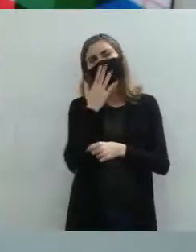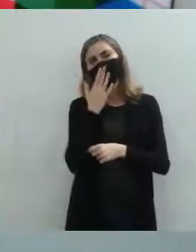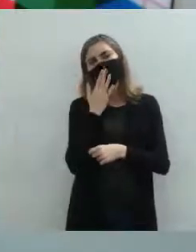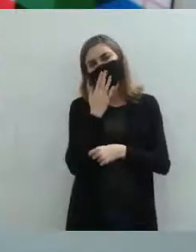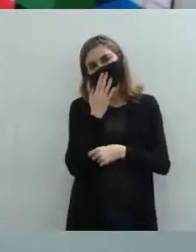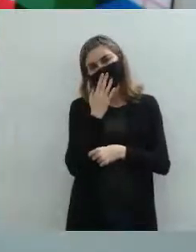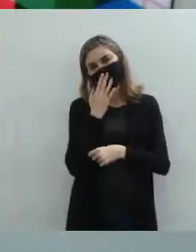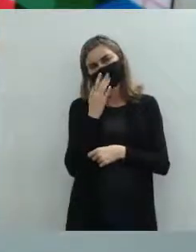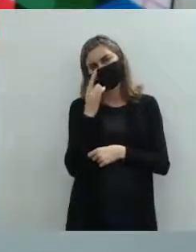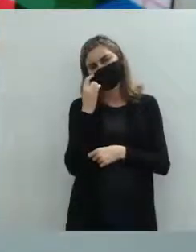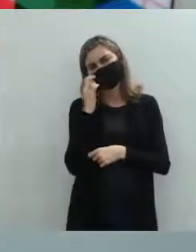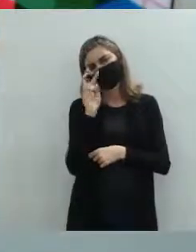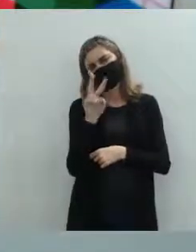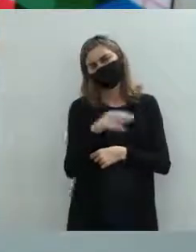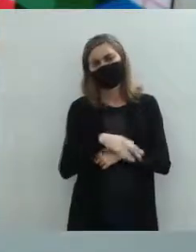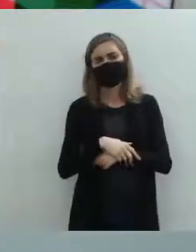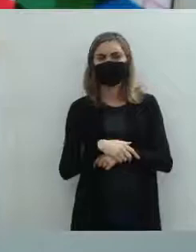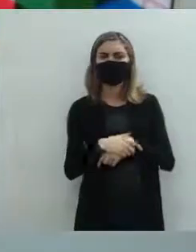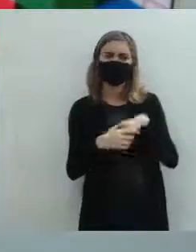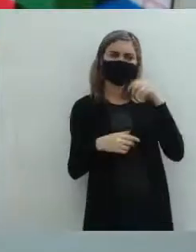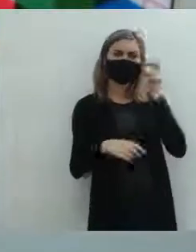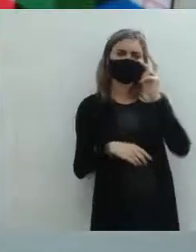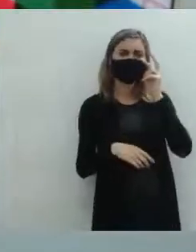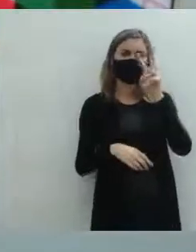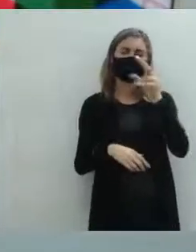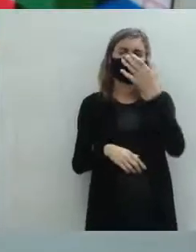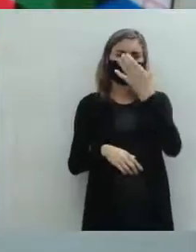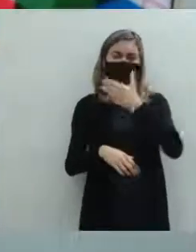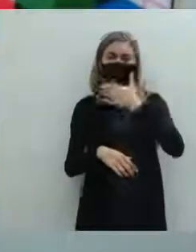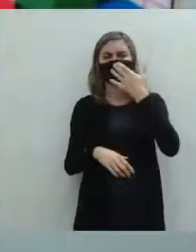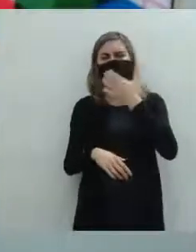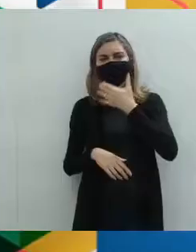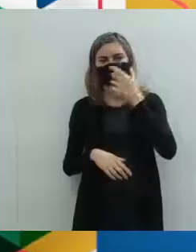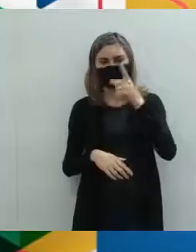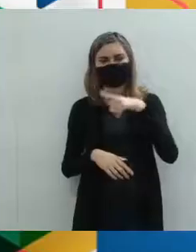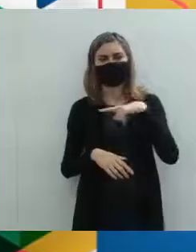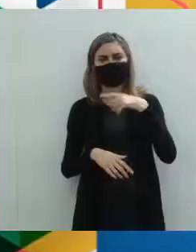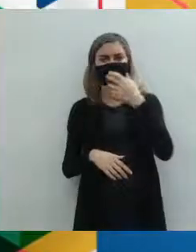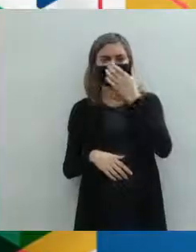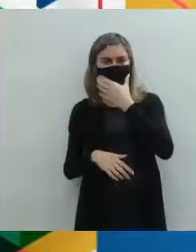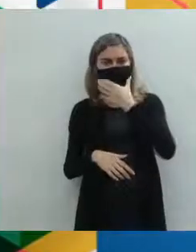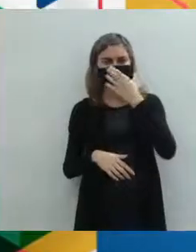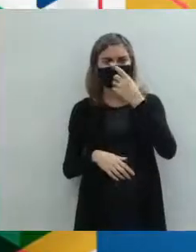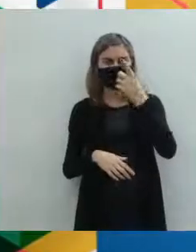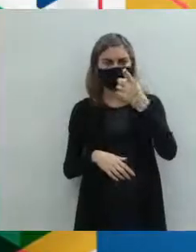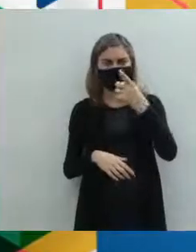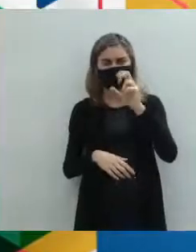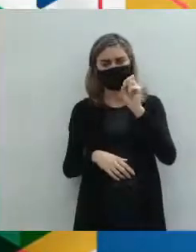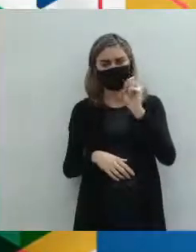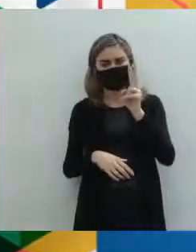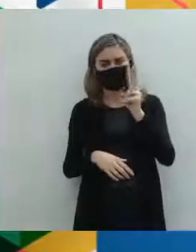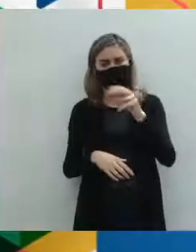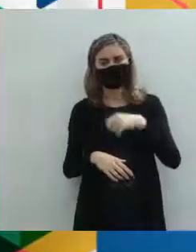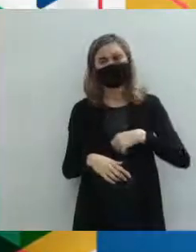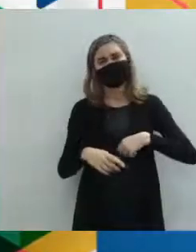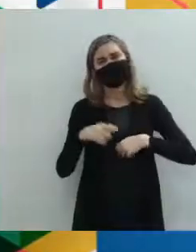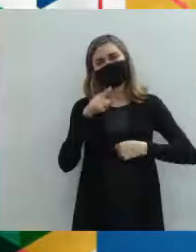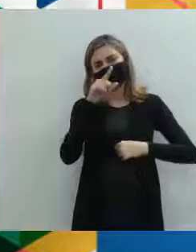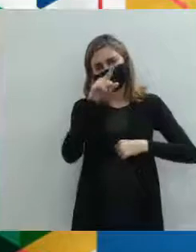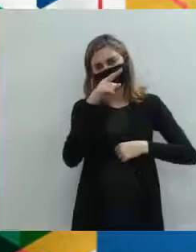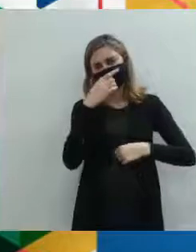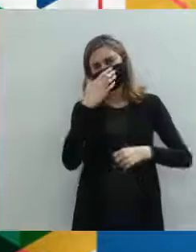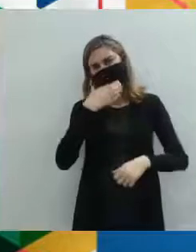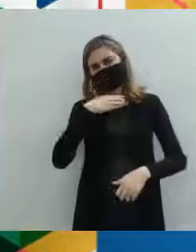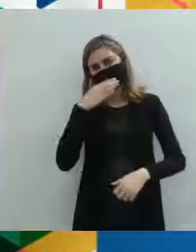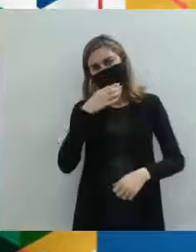explicar melhor. Olha lá. Vamos olhar para esta maçã. Temos a maçã, ok? Esta maçã,